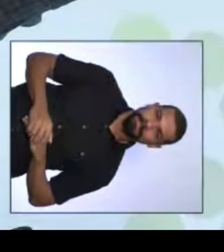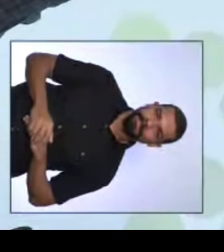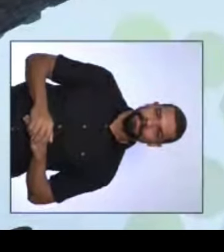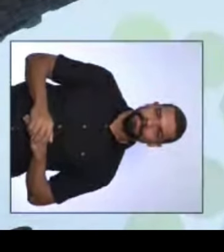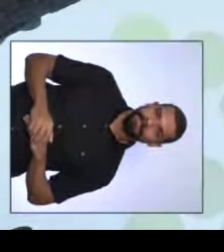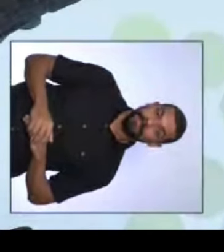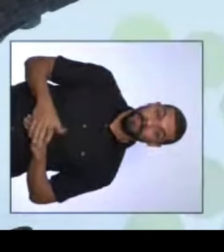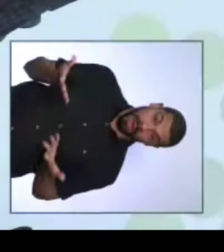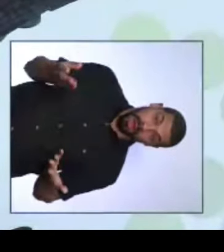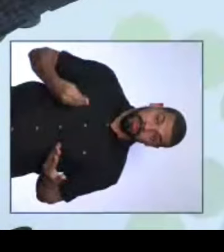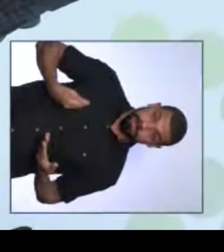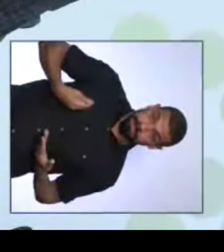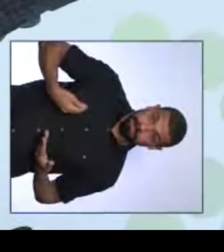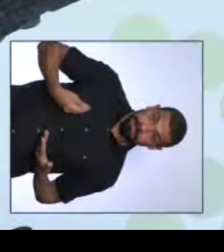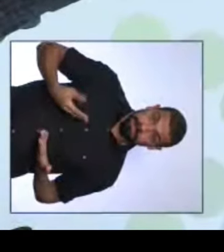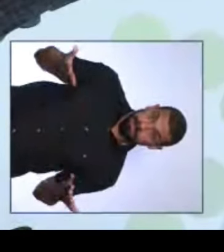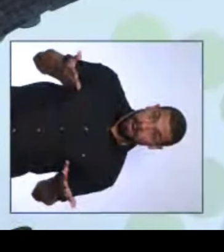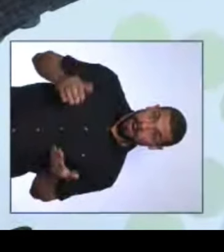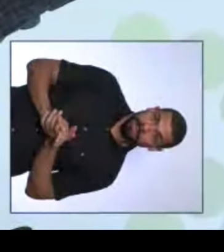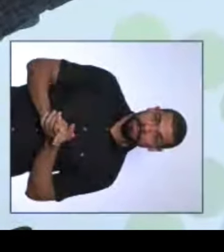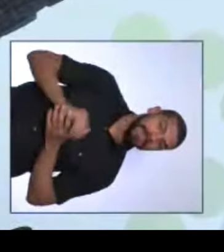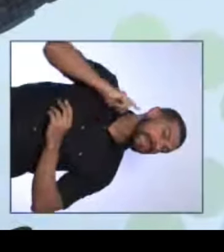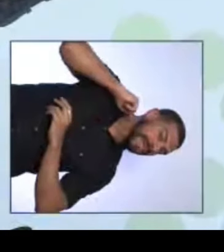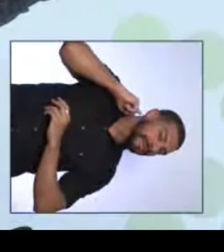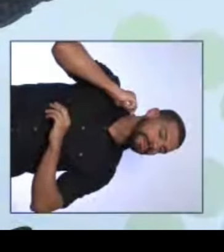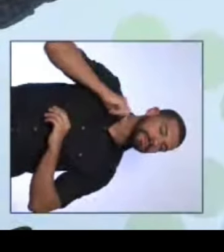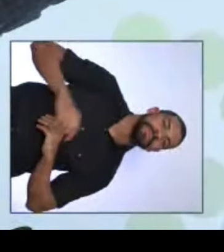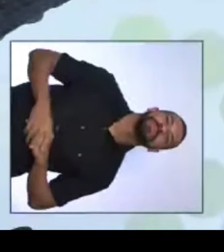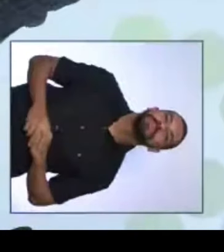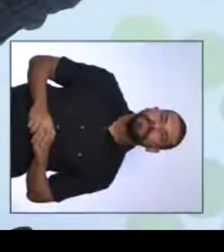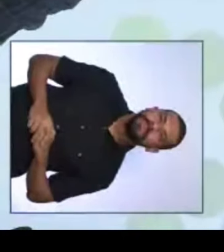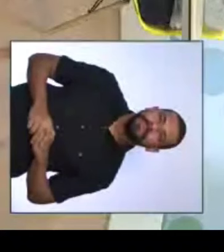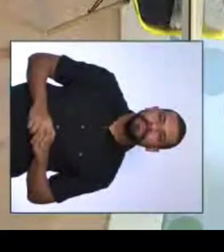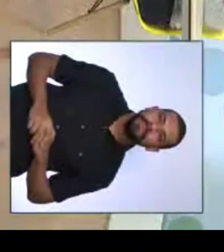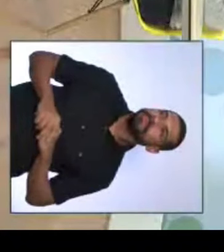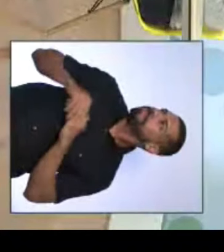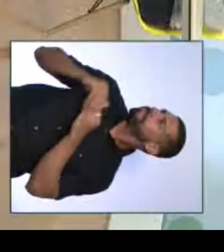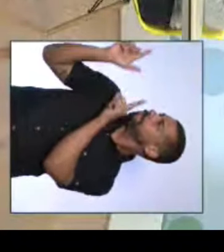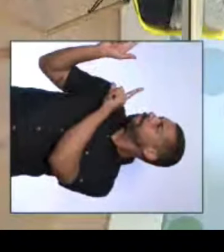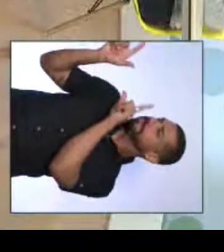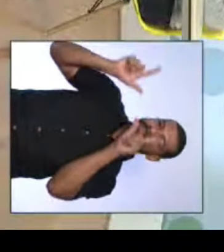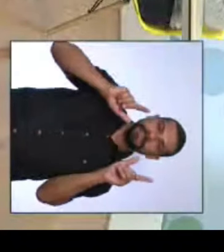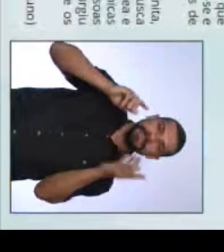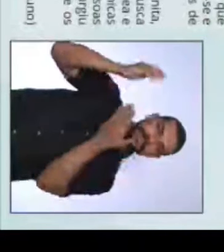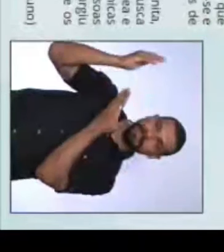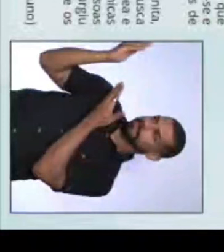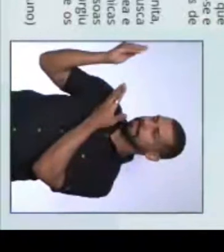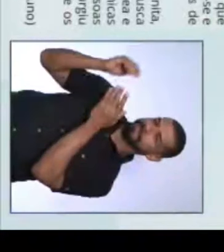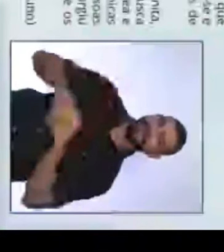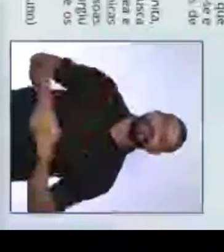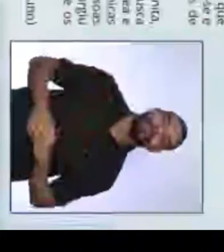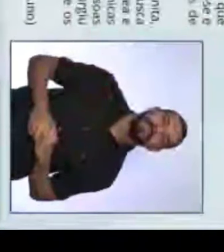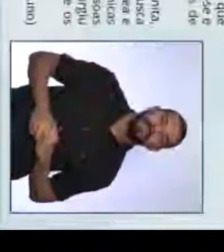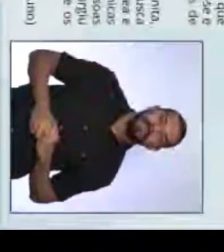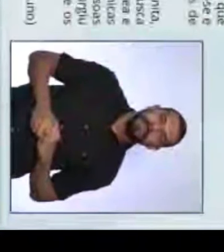a nossa situação aqui na cidade mineira. Então, na tela, o horror se repete.